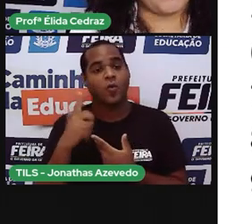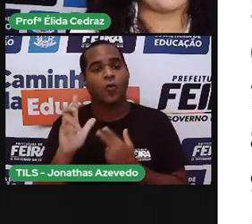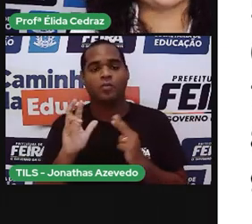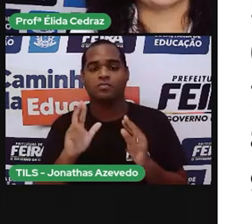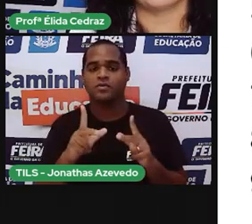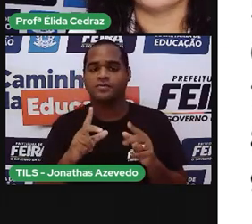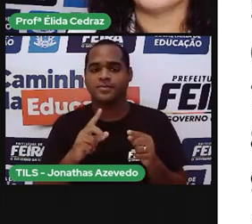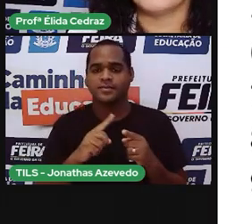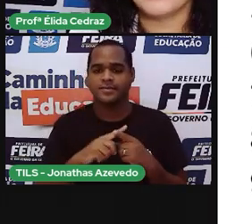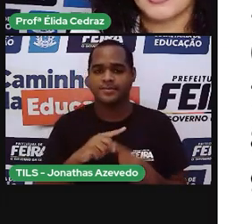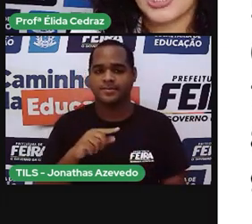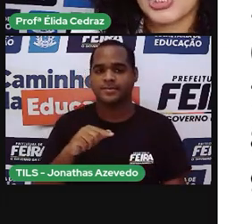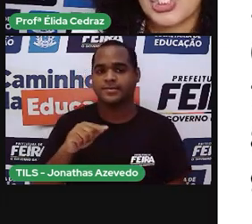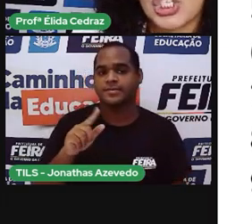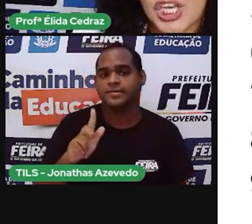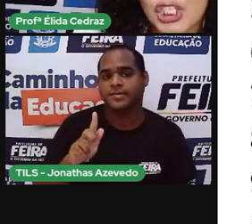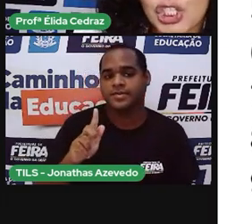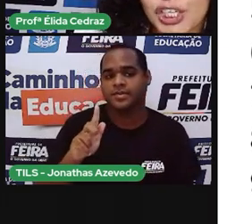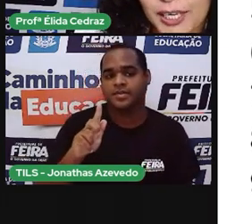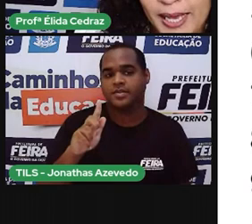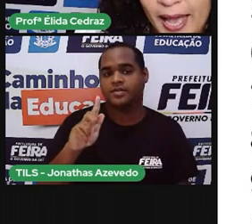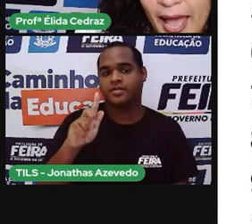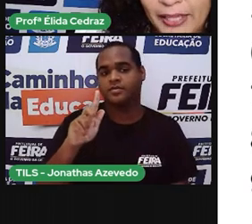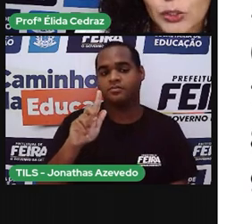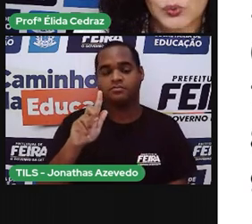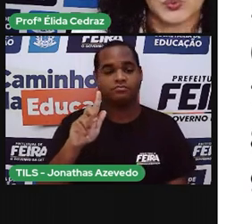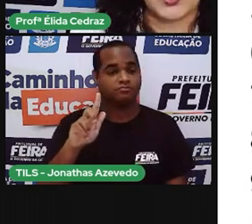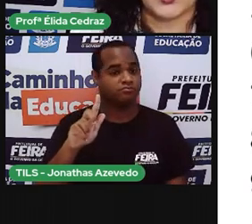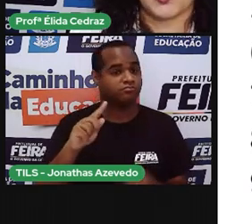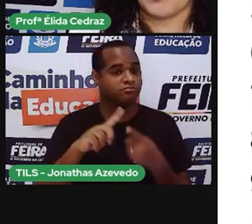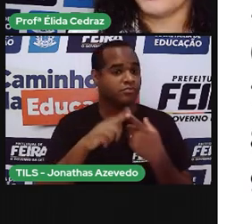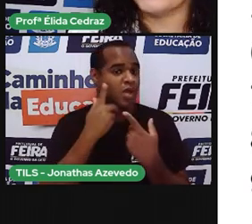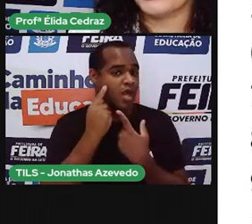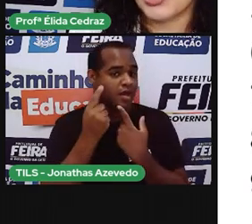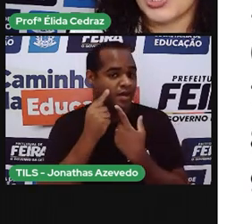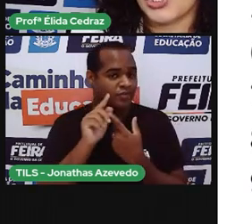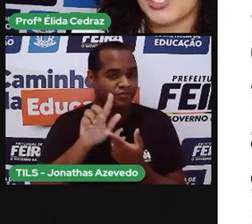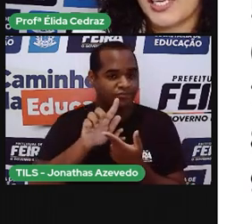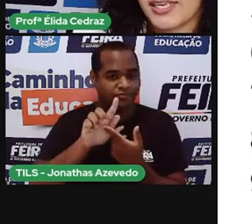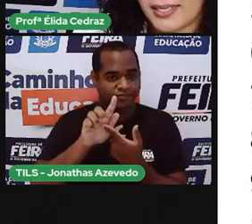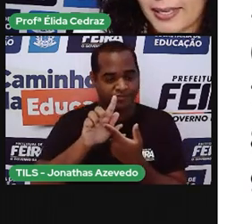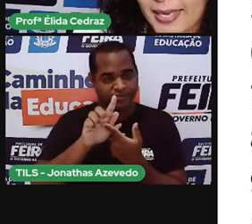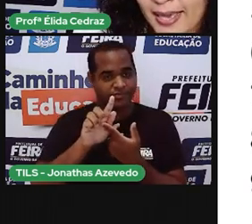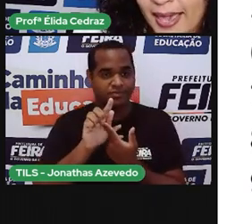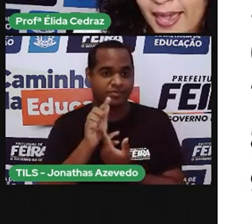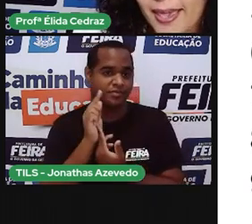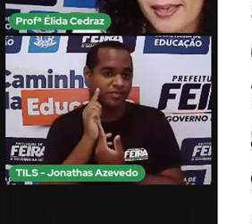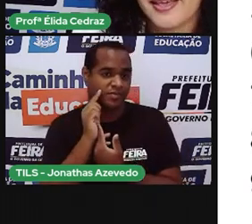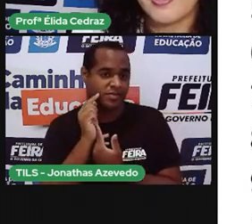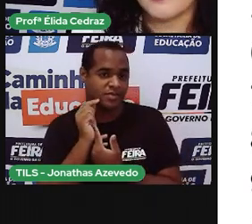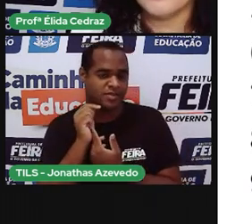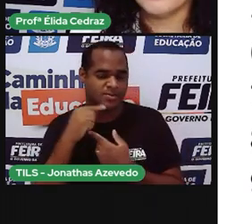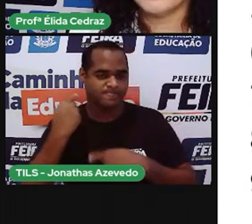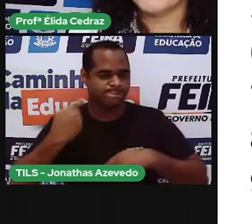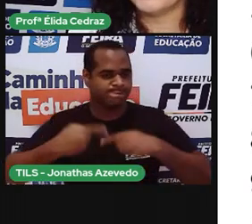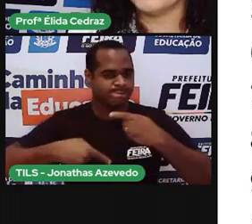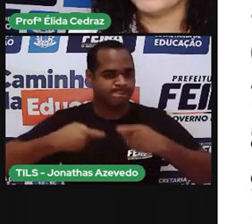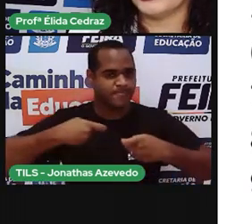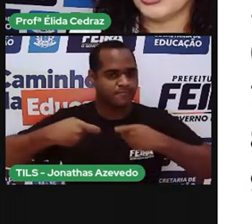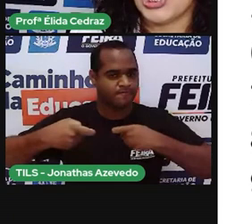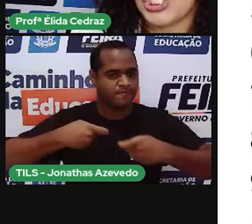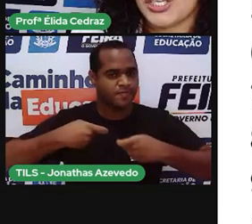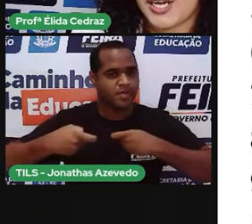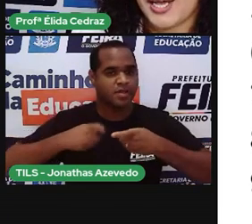esse começa com a letra G de gato, G de guerra,